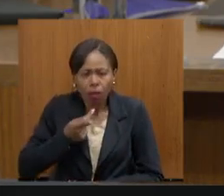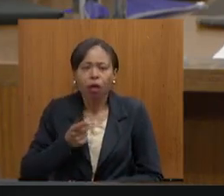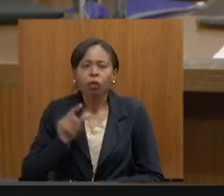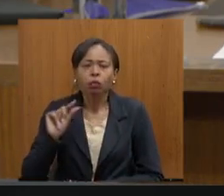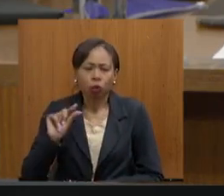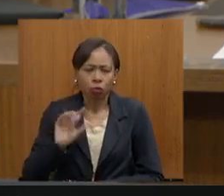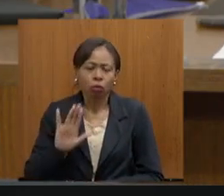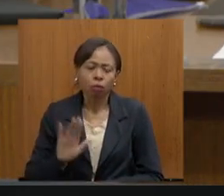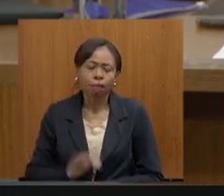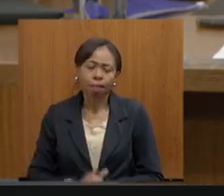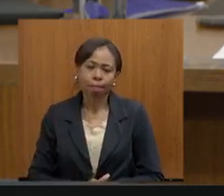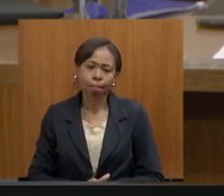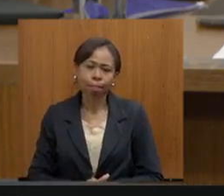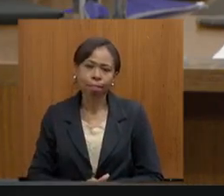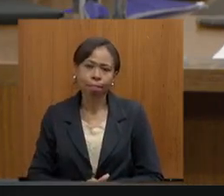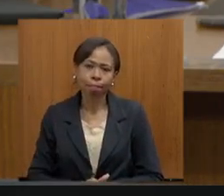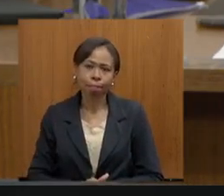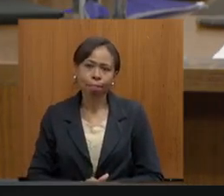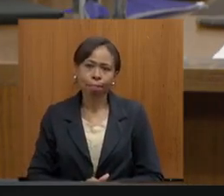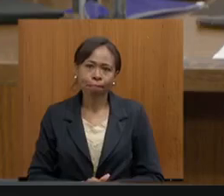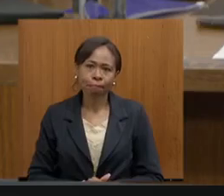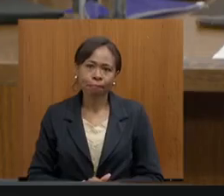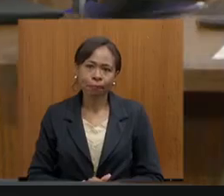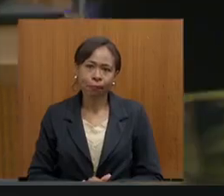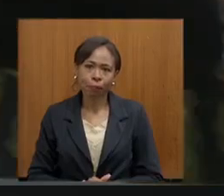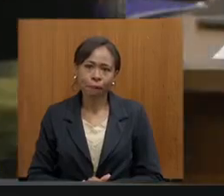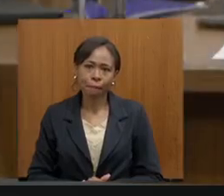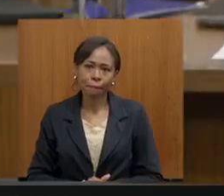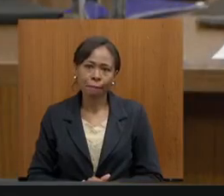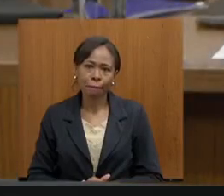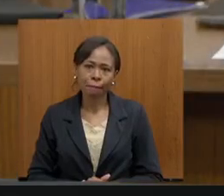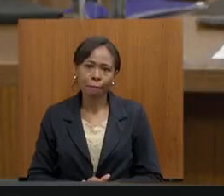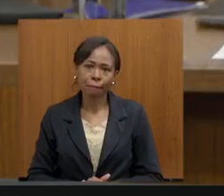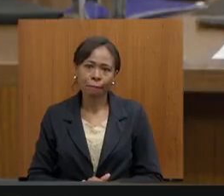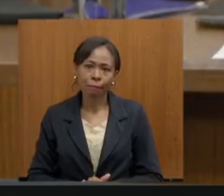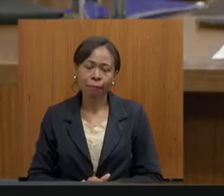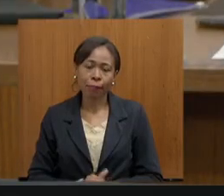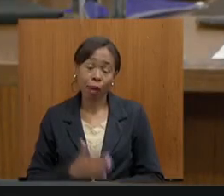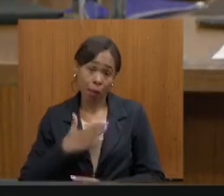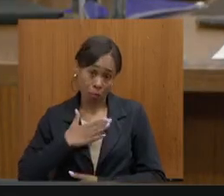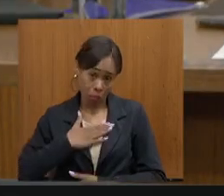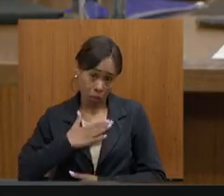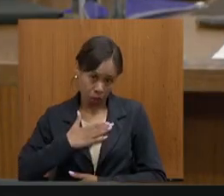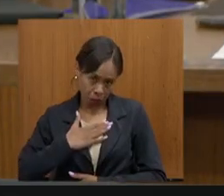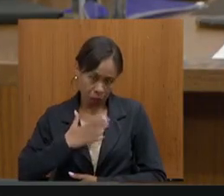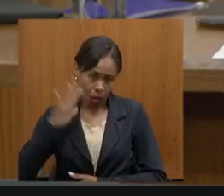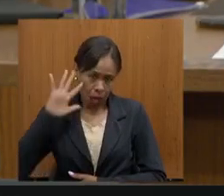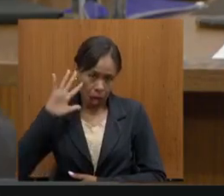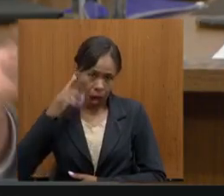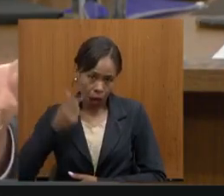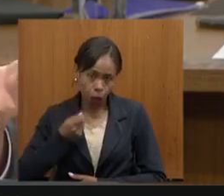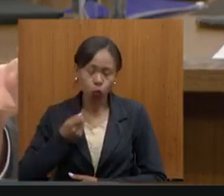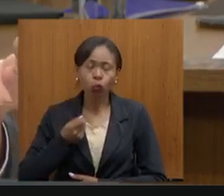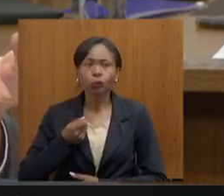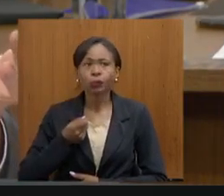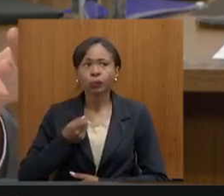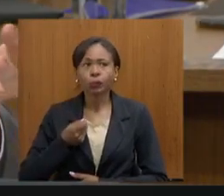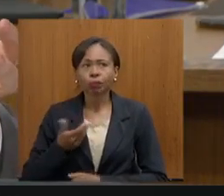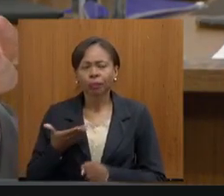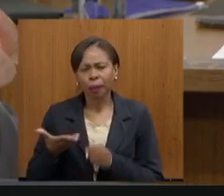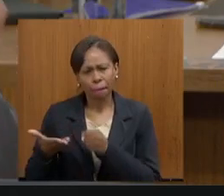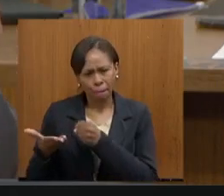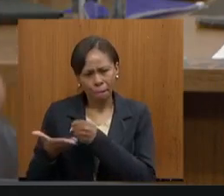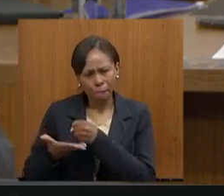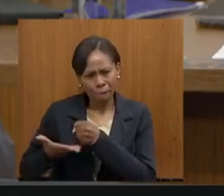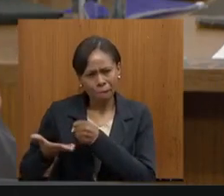o Zé para mim é a base é do que é esse